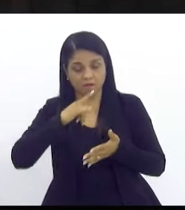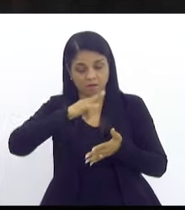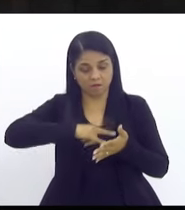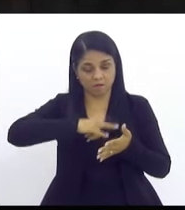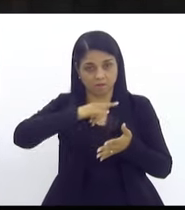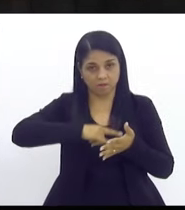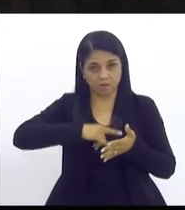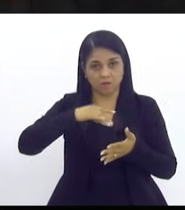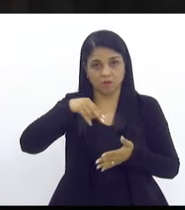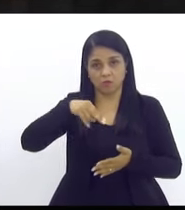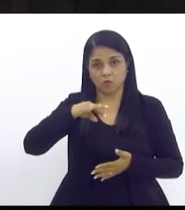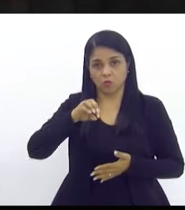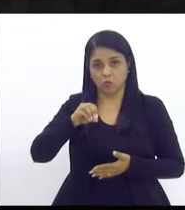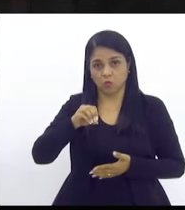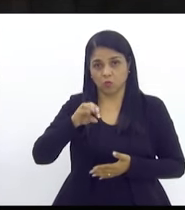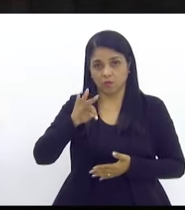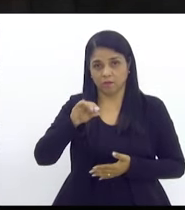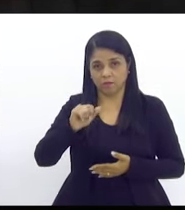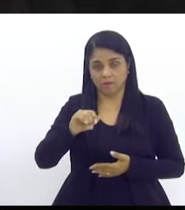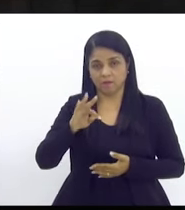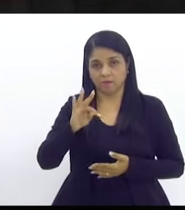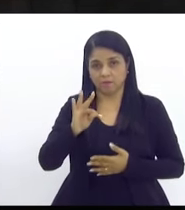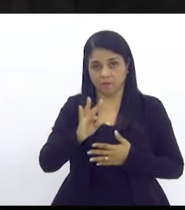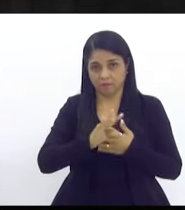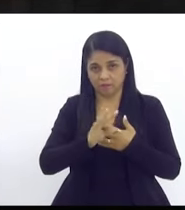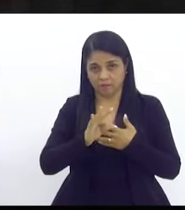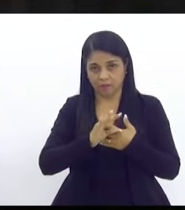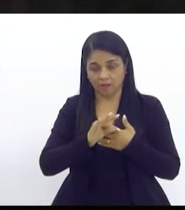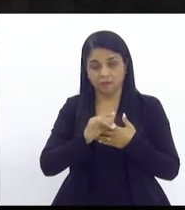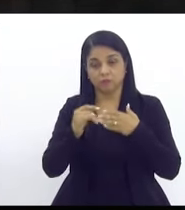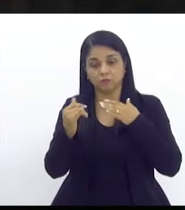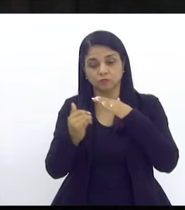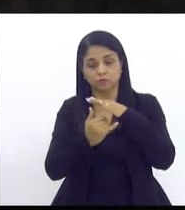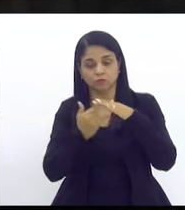do Instituto Brasileiro de Petróleo.